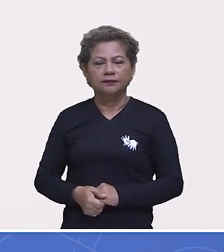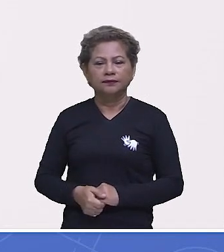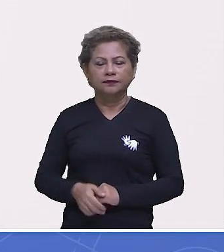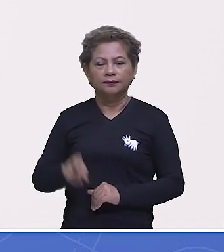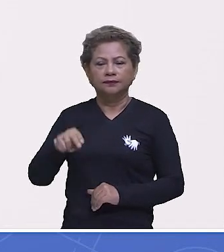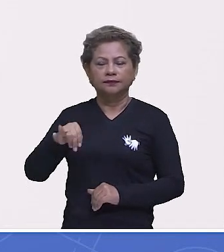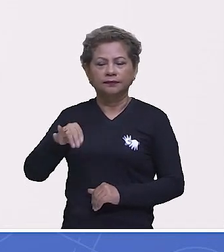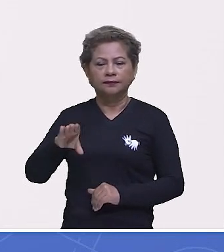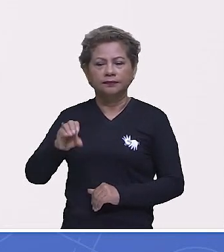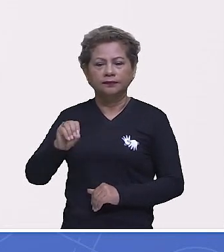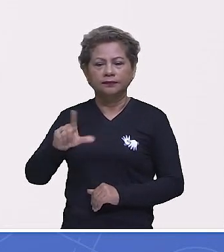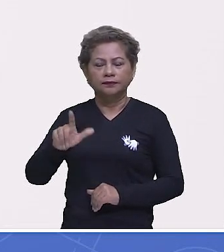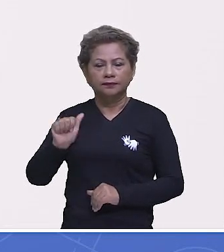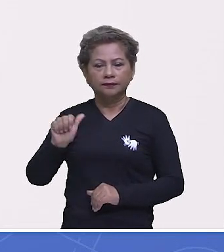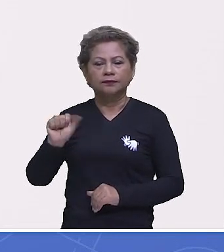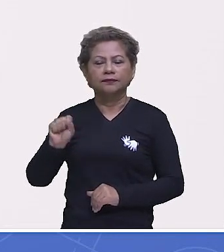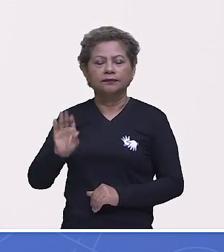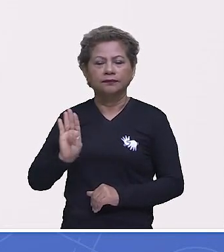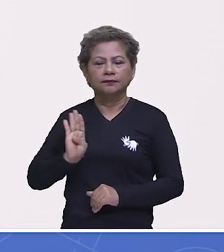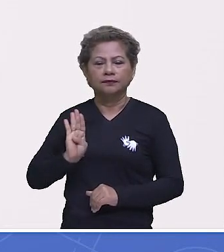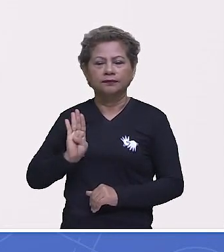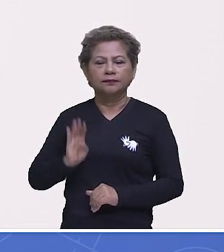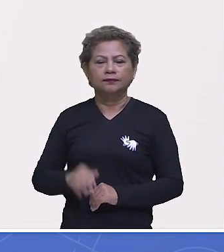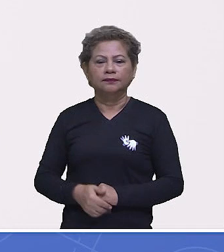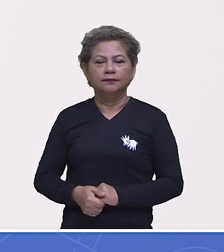Nicolas, letra B.